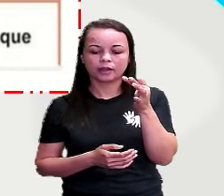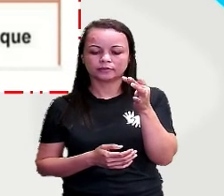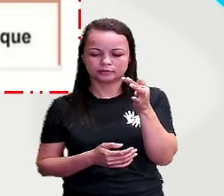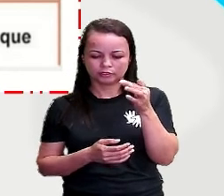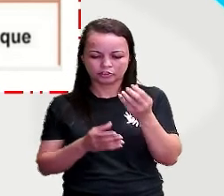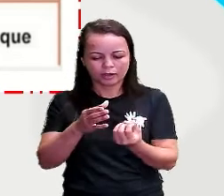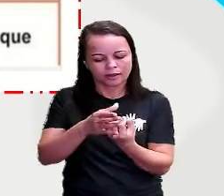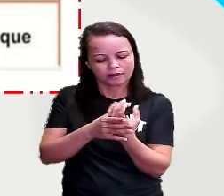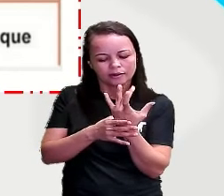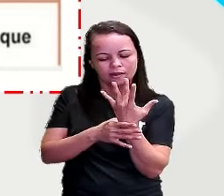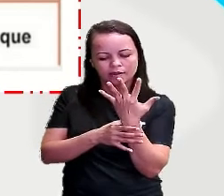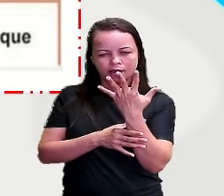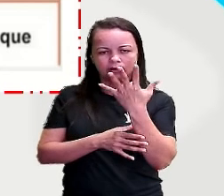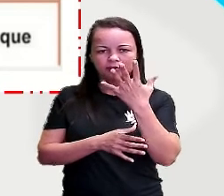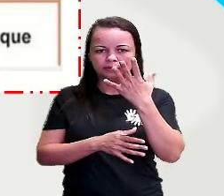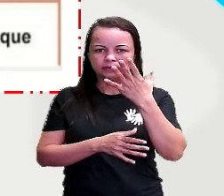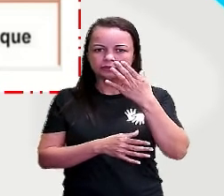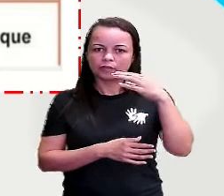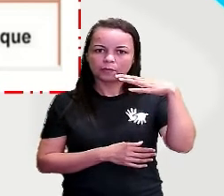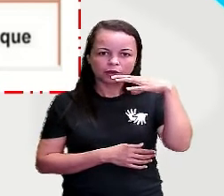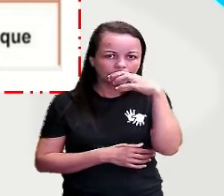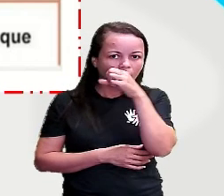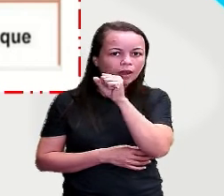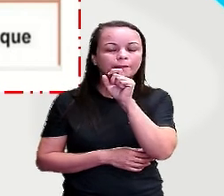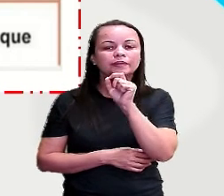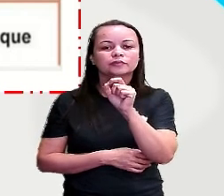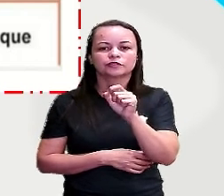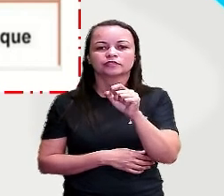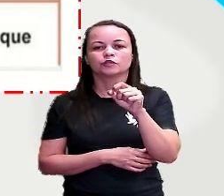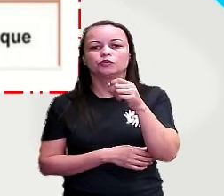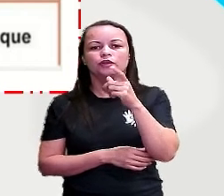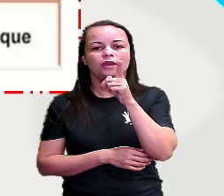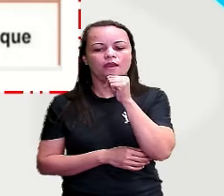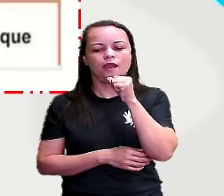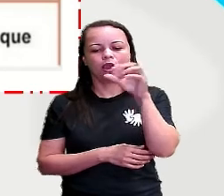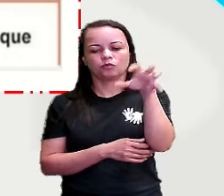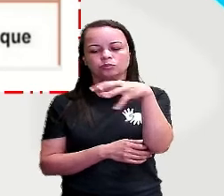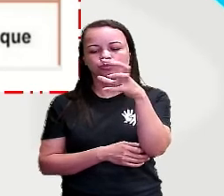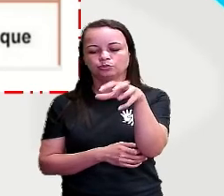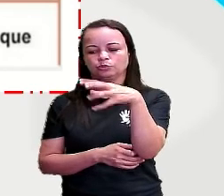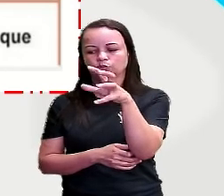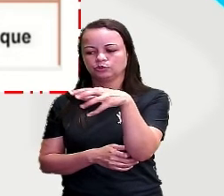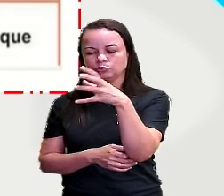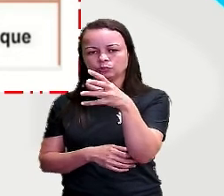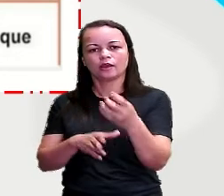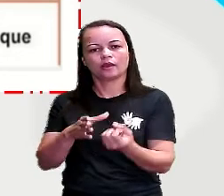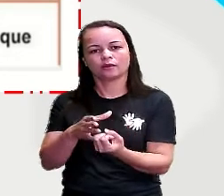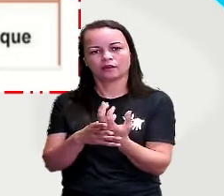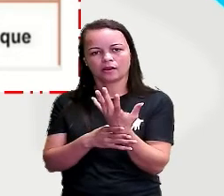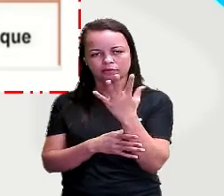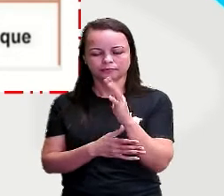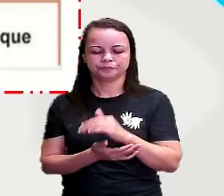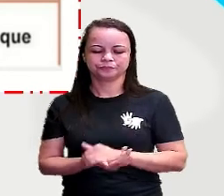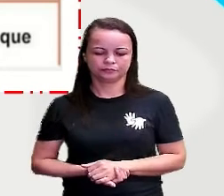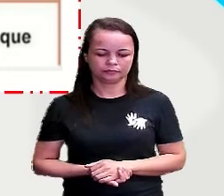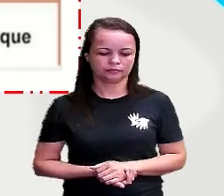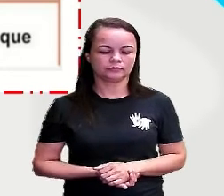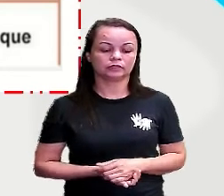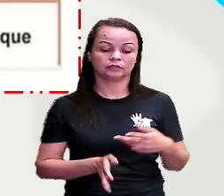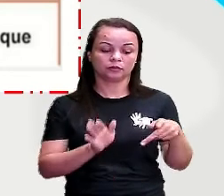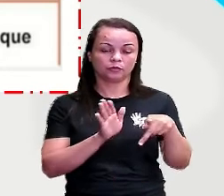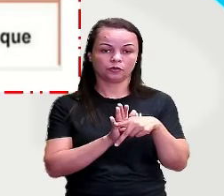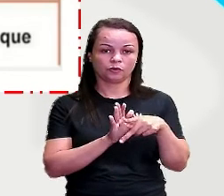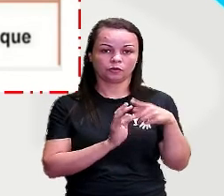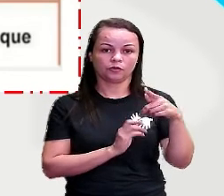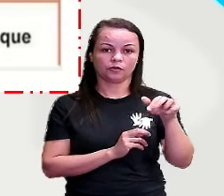elas só vão crescer se a gente regar todo dia, por isso é uma condicionais. Proporcionais, ó, a